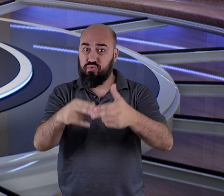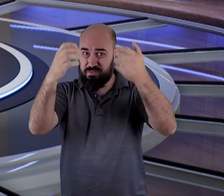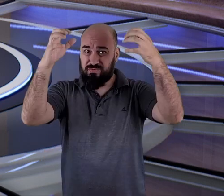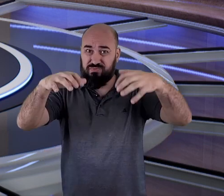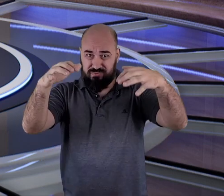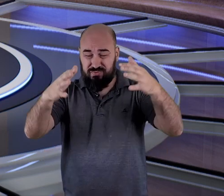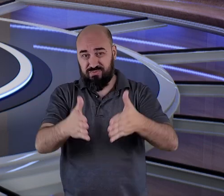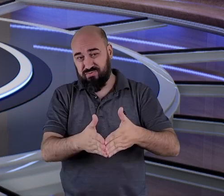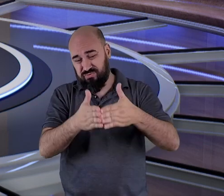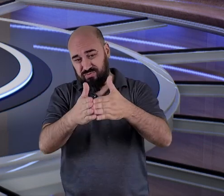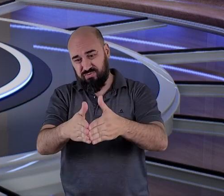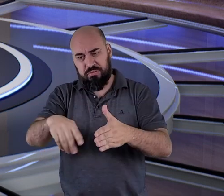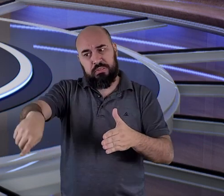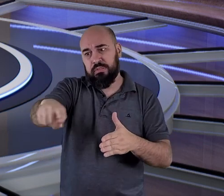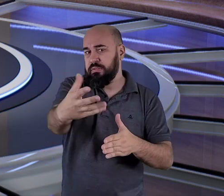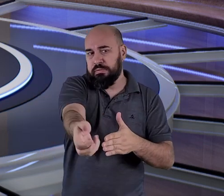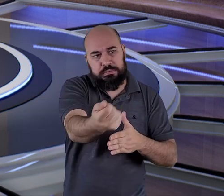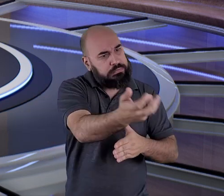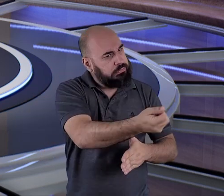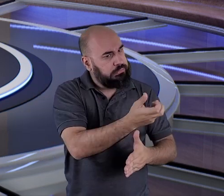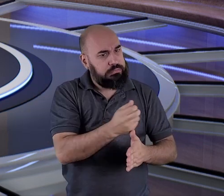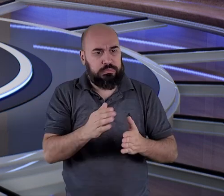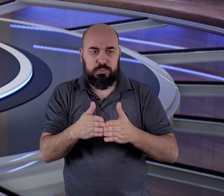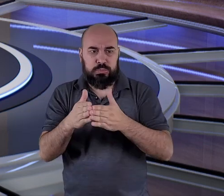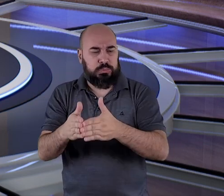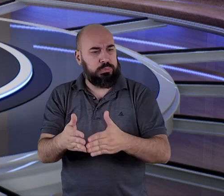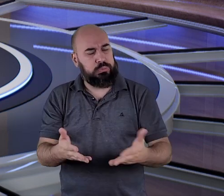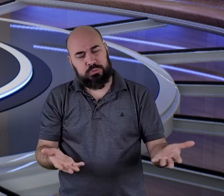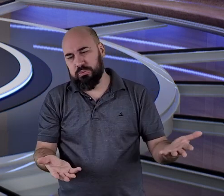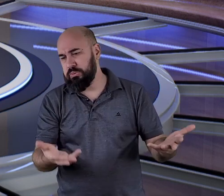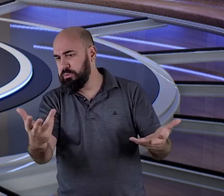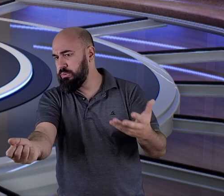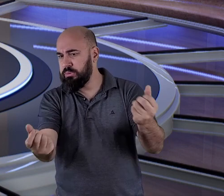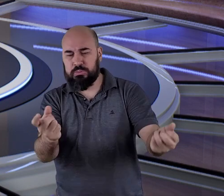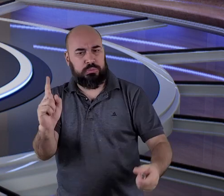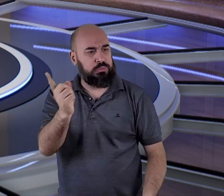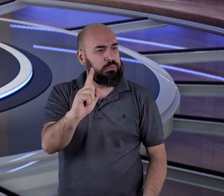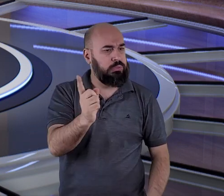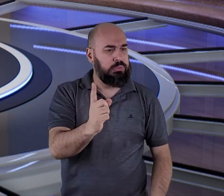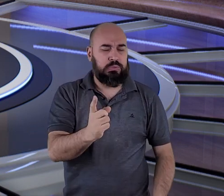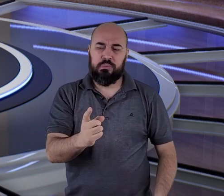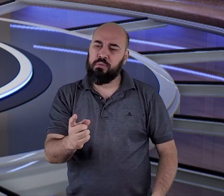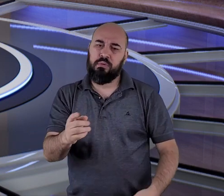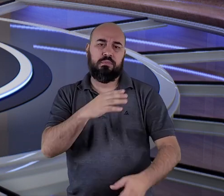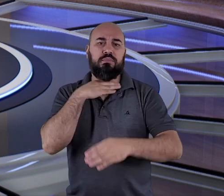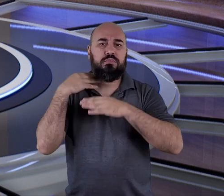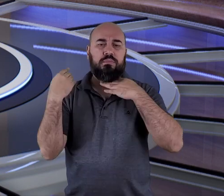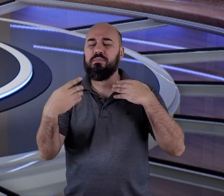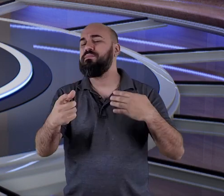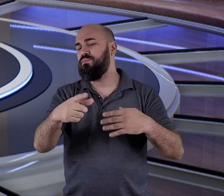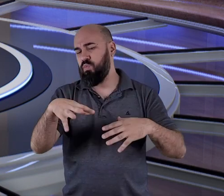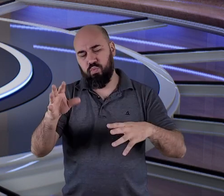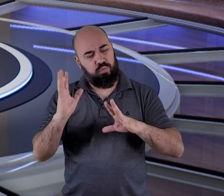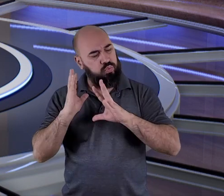e a destruição porque as pessoas não aceitaram a oferta de misericórdia do